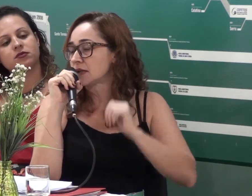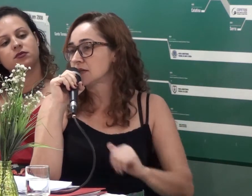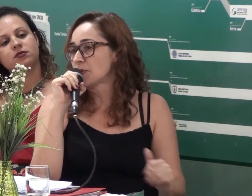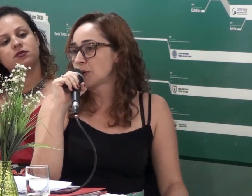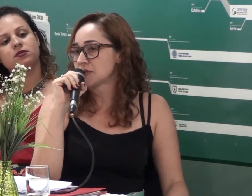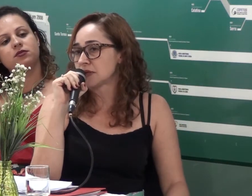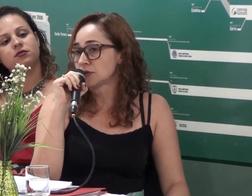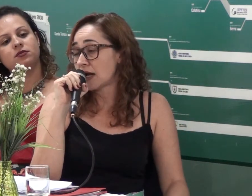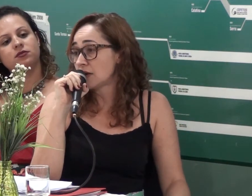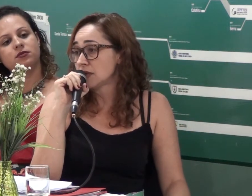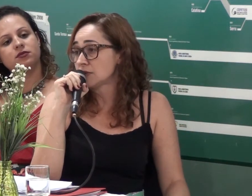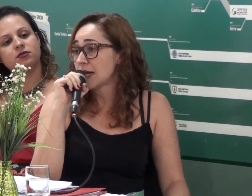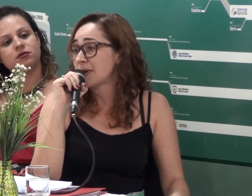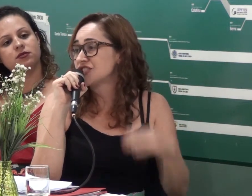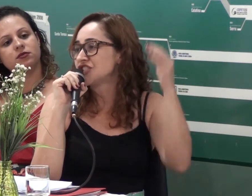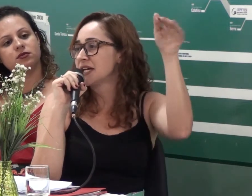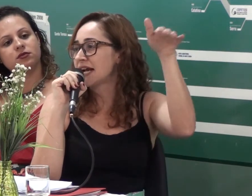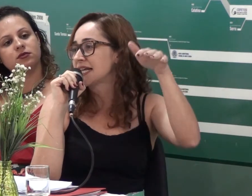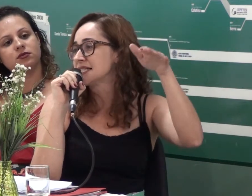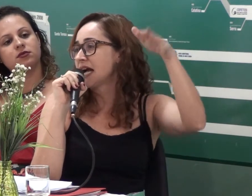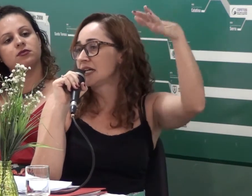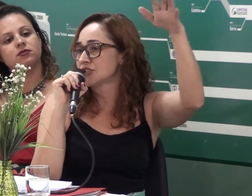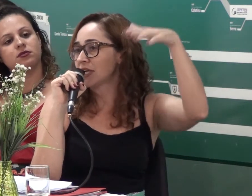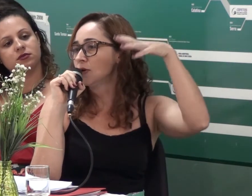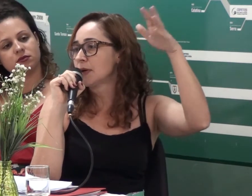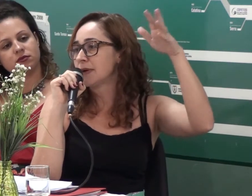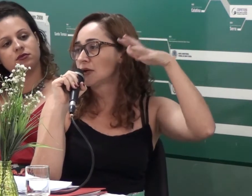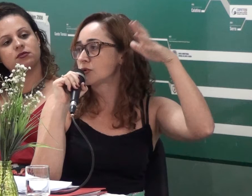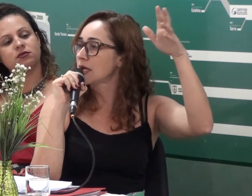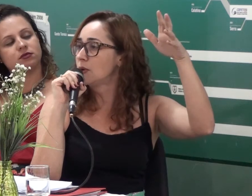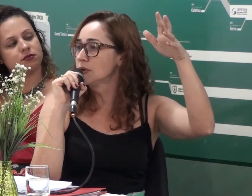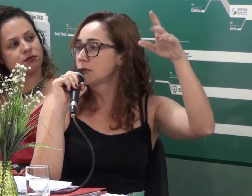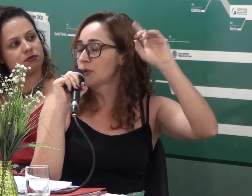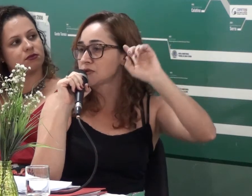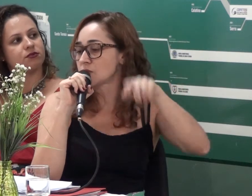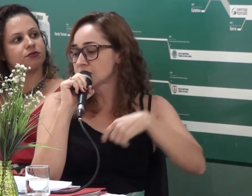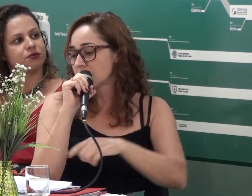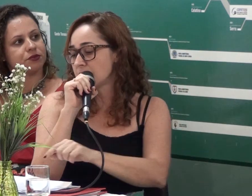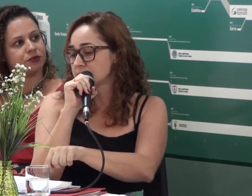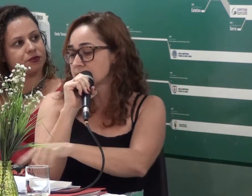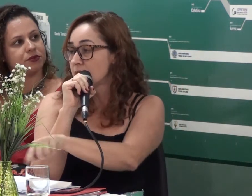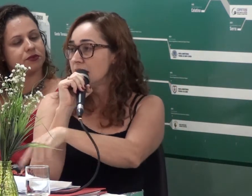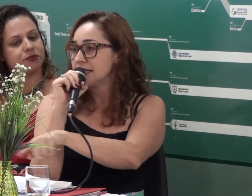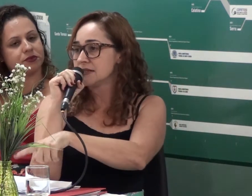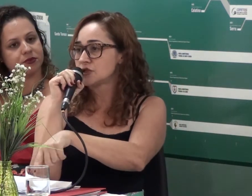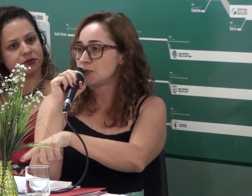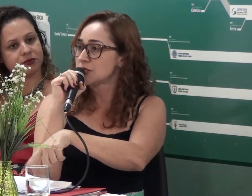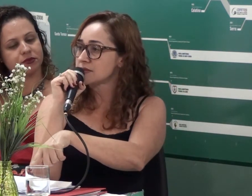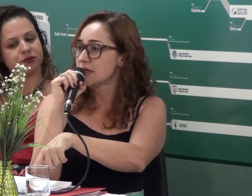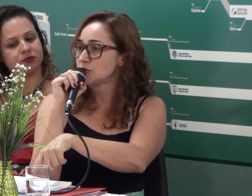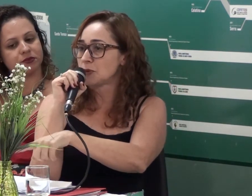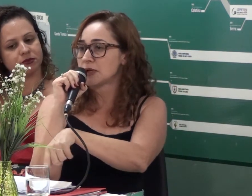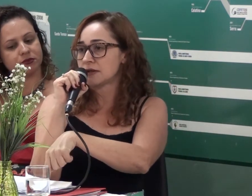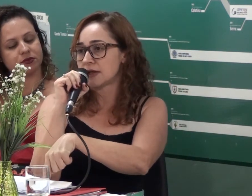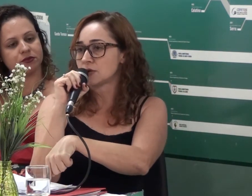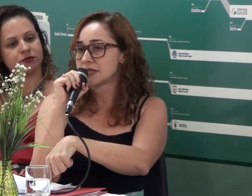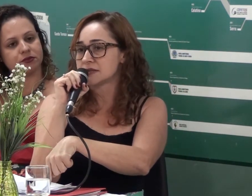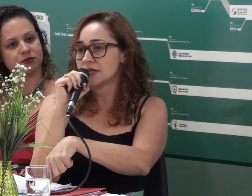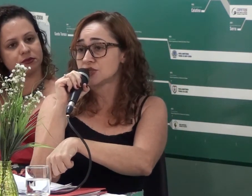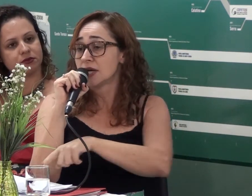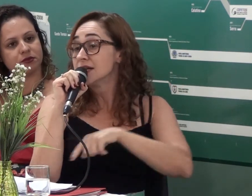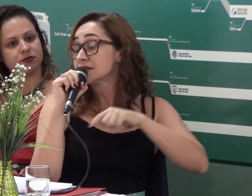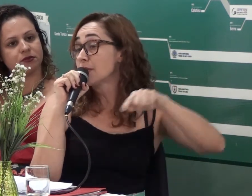violência psíquica tem seu próprio estatuto. Agora, não dá para a gente hierarquizar e achar que uma é menor do que a outra, porque as consequências desse tipo de assédio